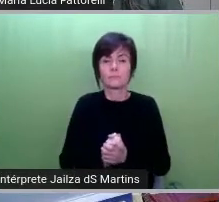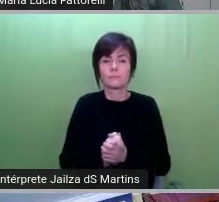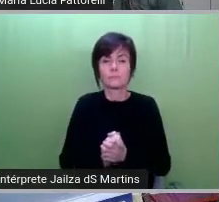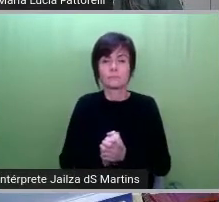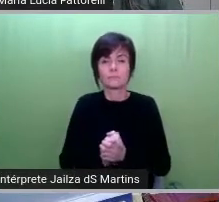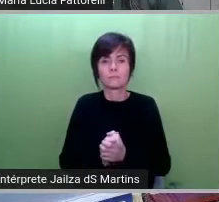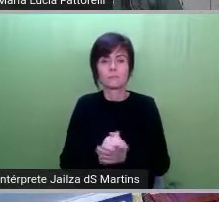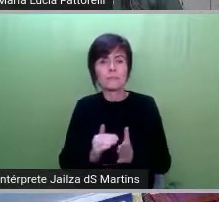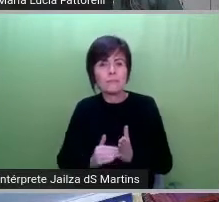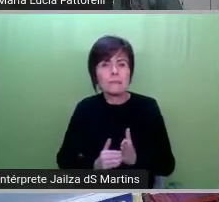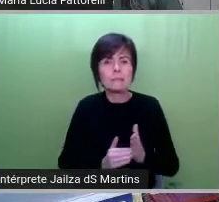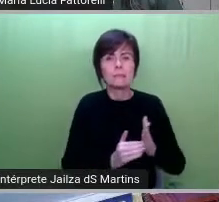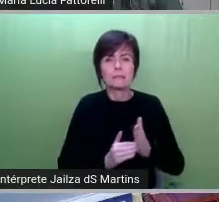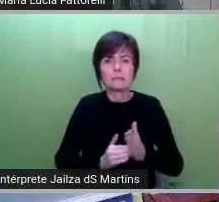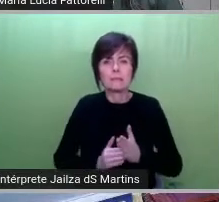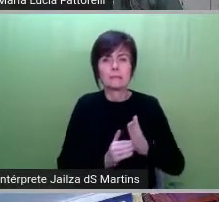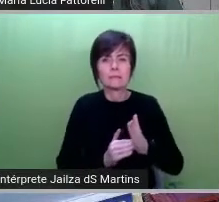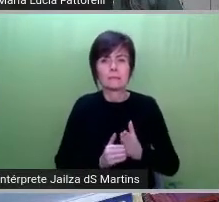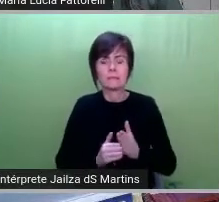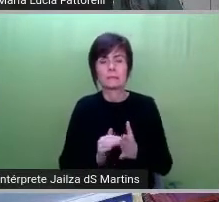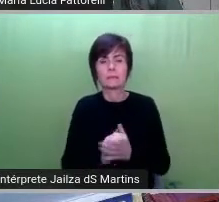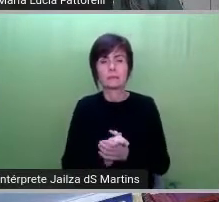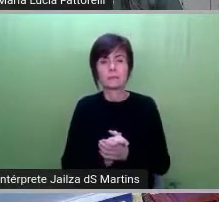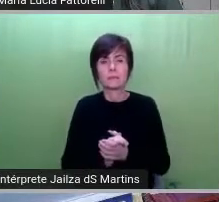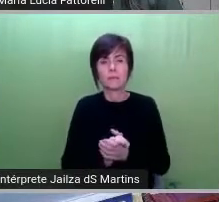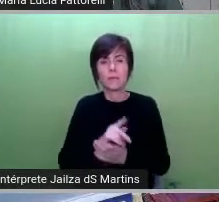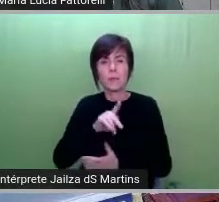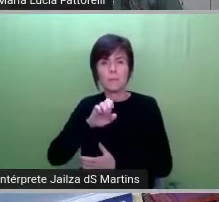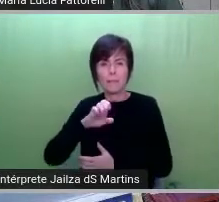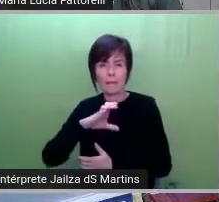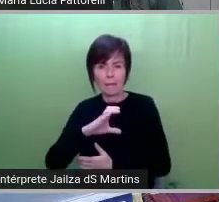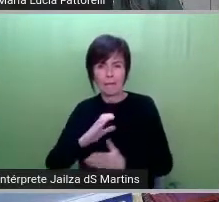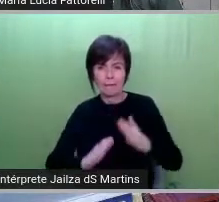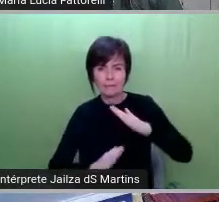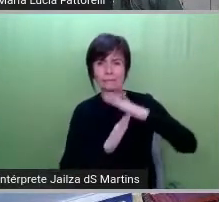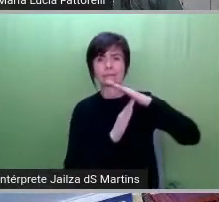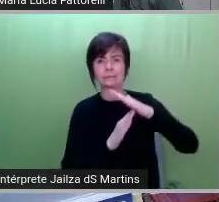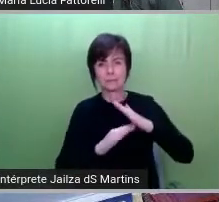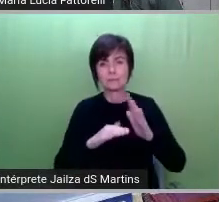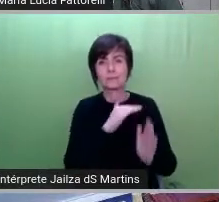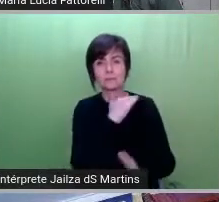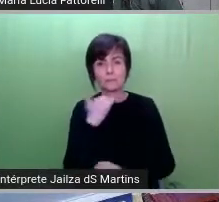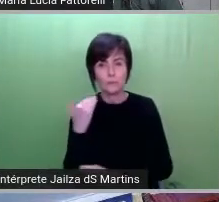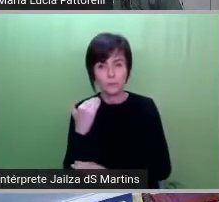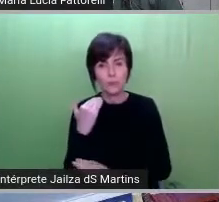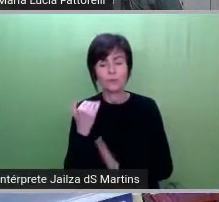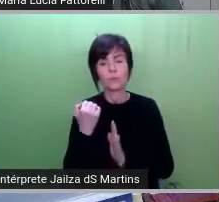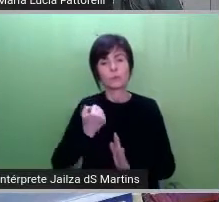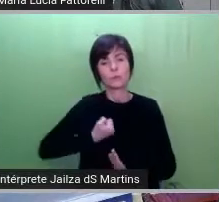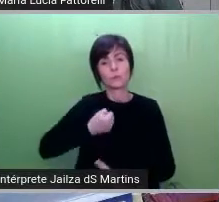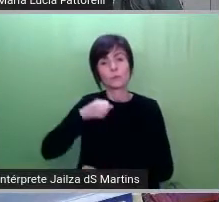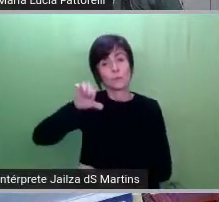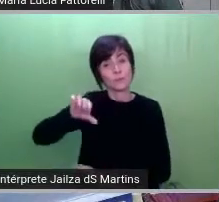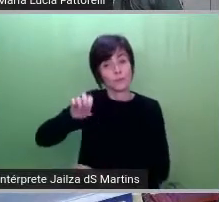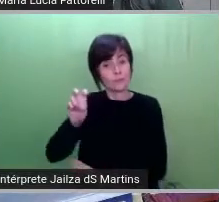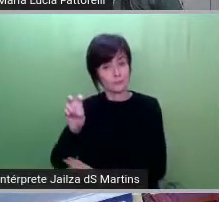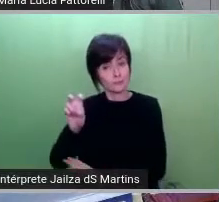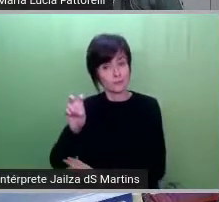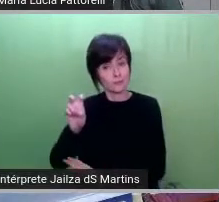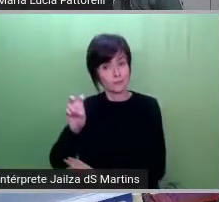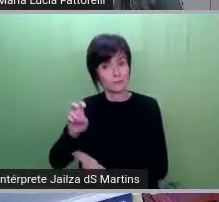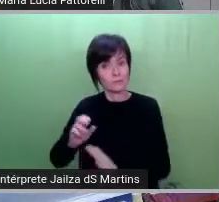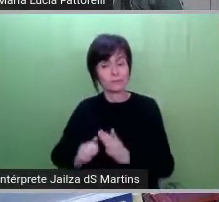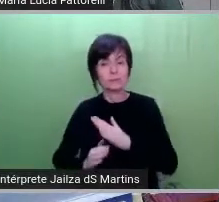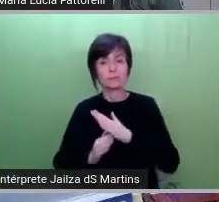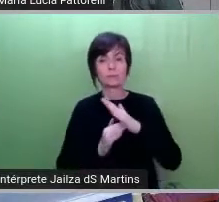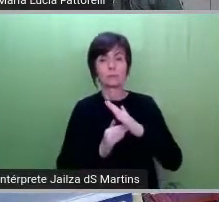aos limites dados pela PEC, chamada PEC da Morte, ou a PEC 95, do limite